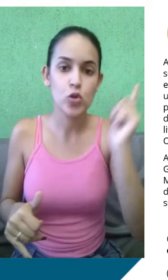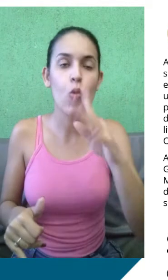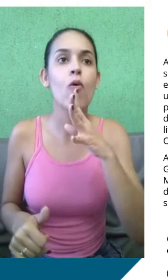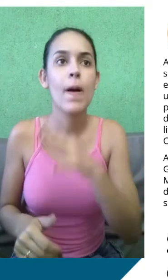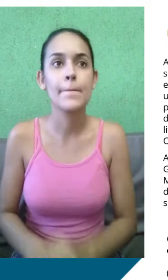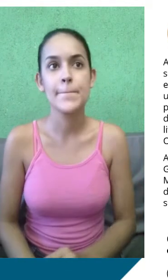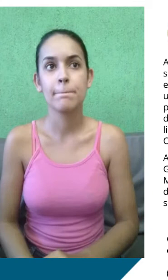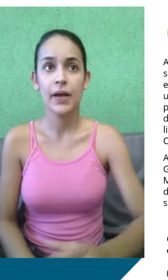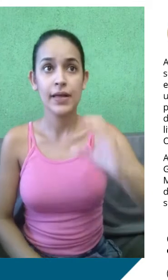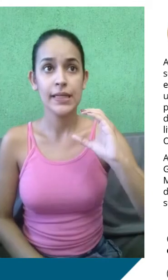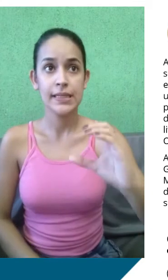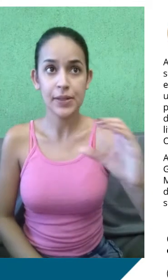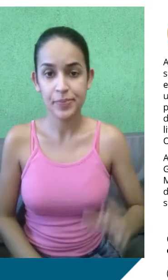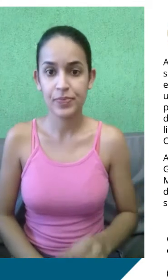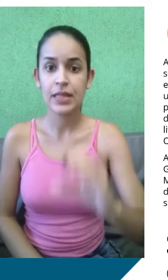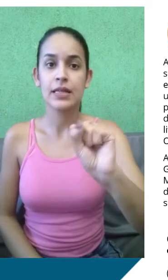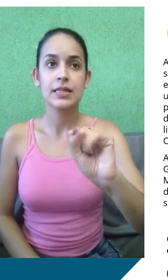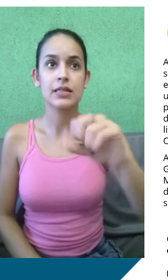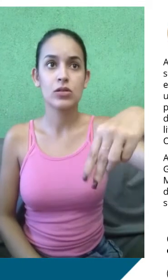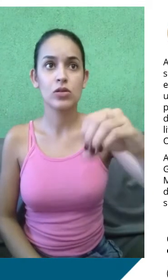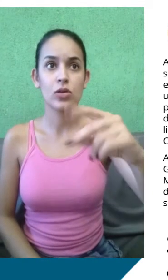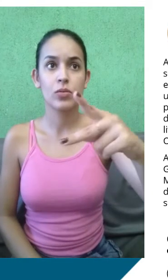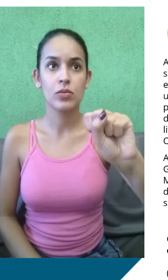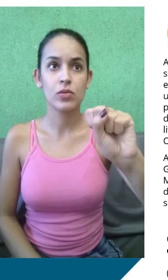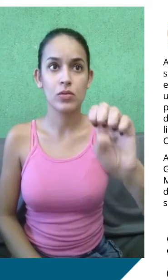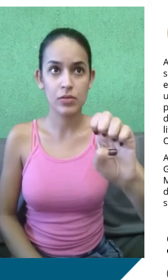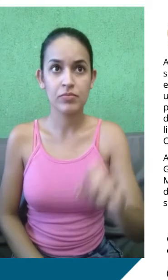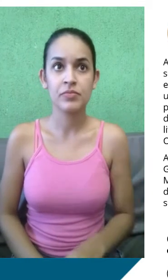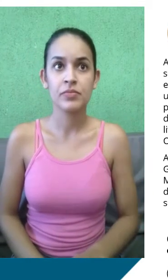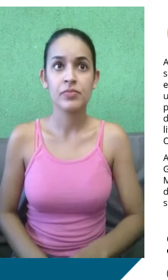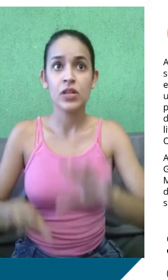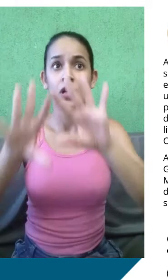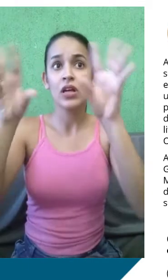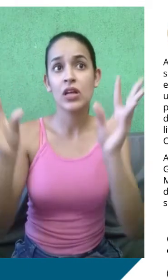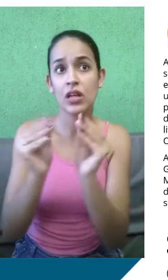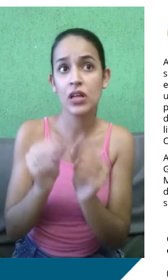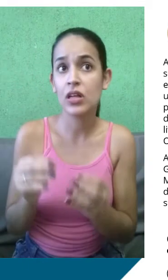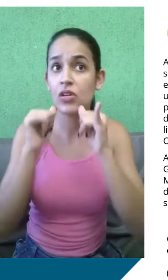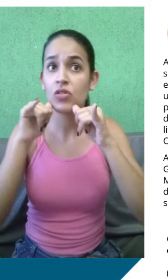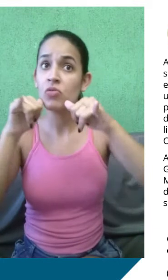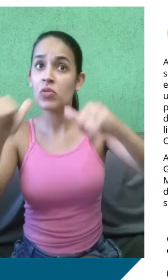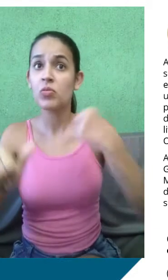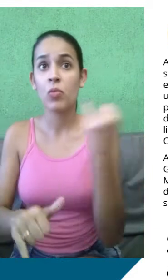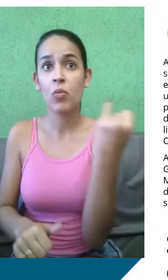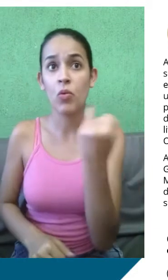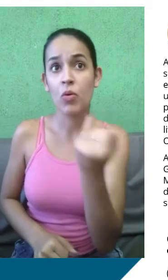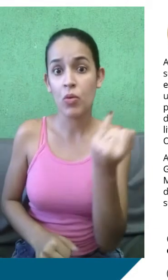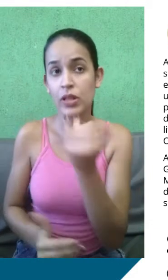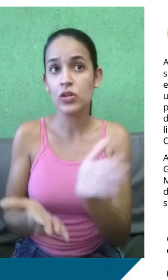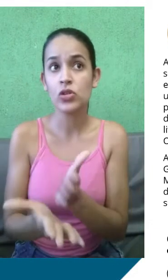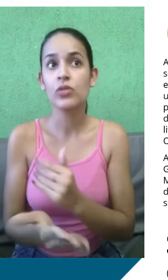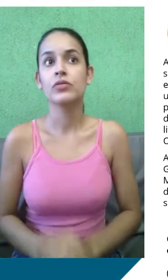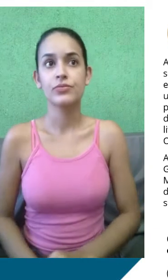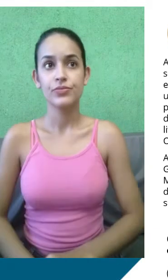sintetiza as informações relevantes de uma obra de modo impessoal. D, instrução, pois ensina algo por